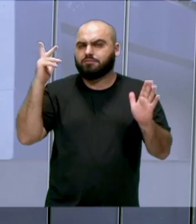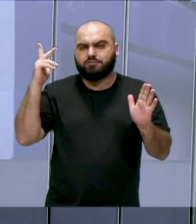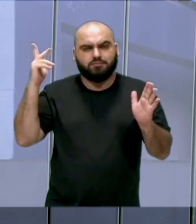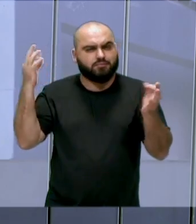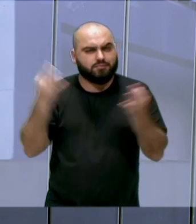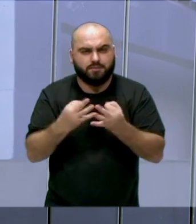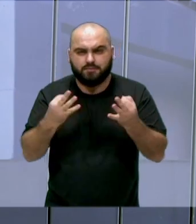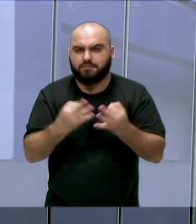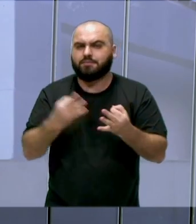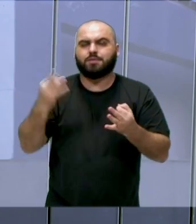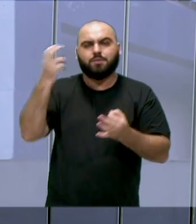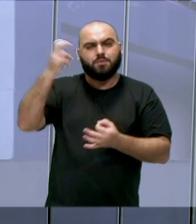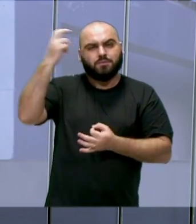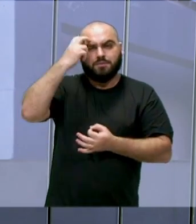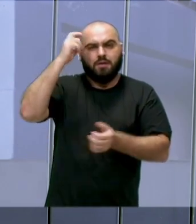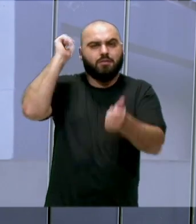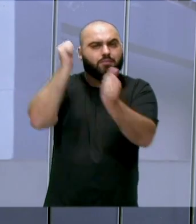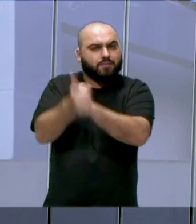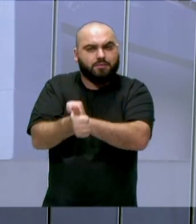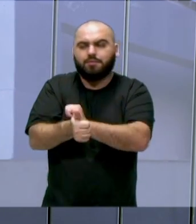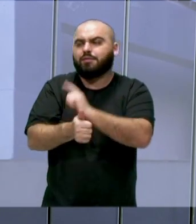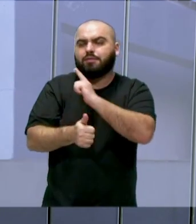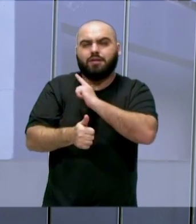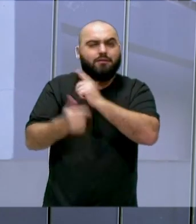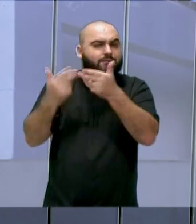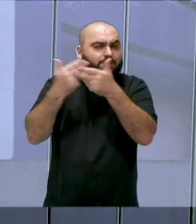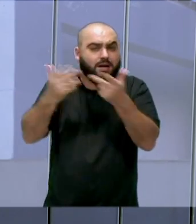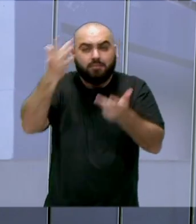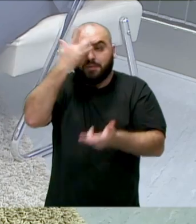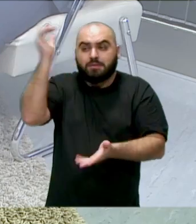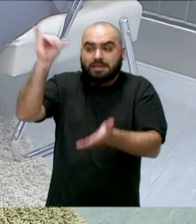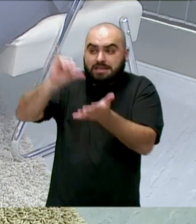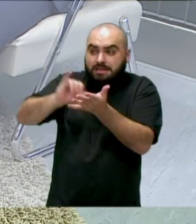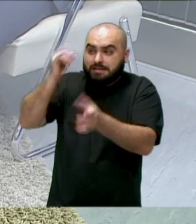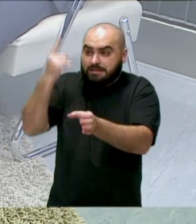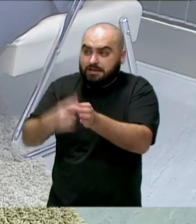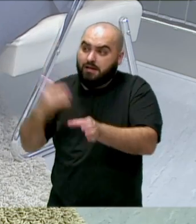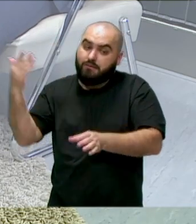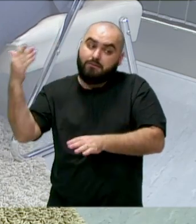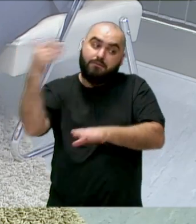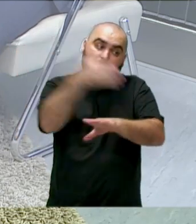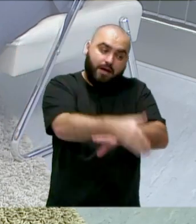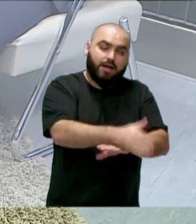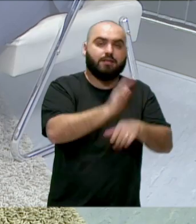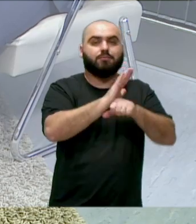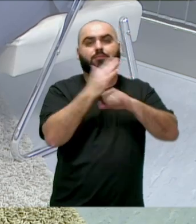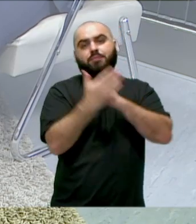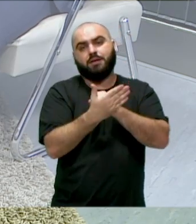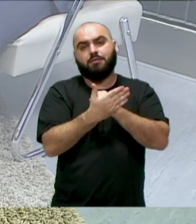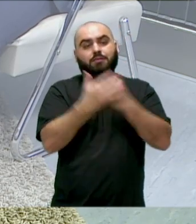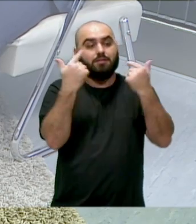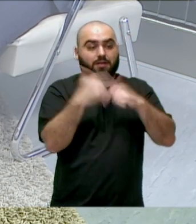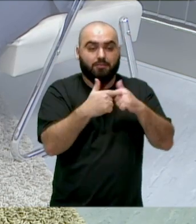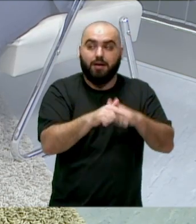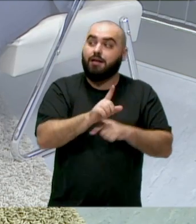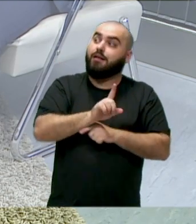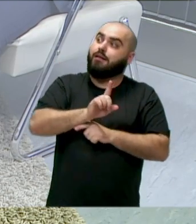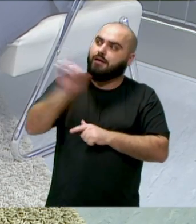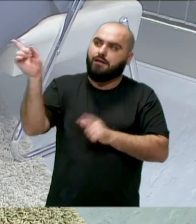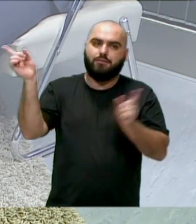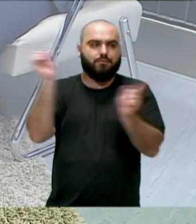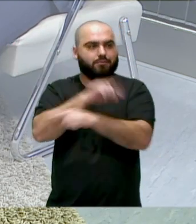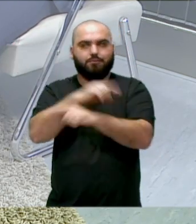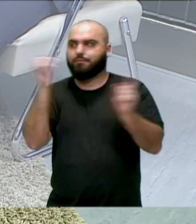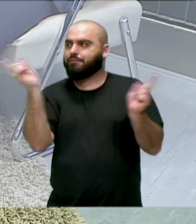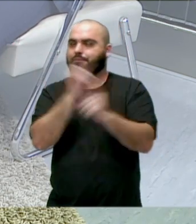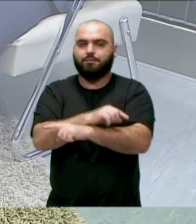projetos culturais, esportivos, e tem muita gente do centro da cidade que vai lá para dentro do bairro, que trabalha no centro e tem que ir e vir